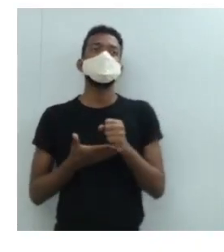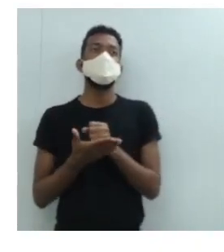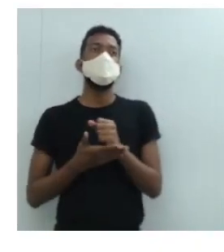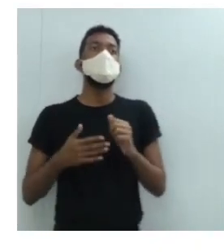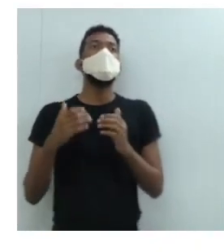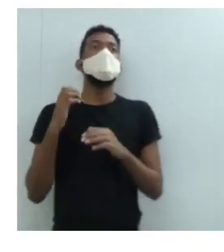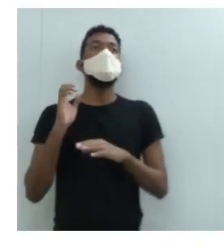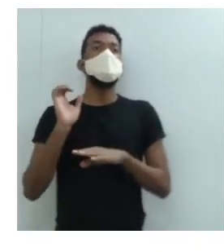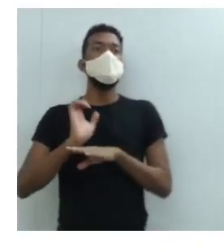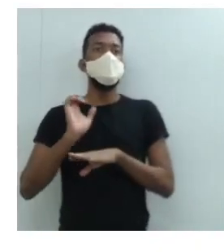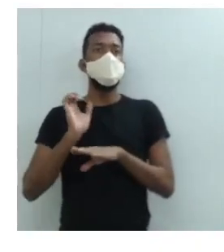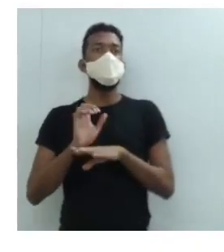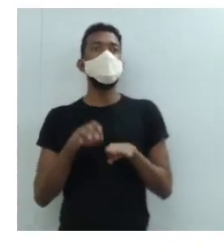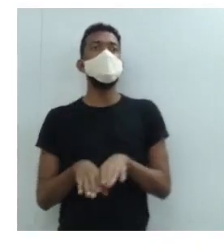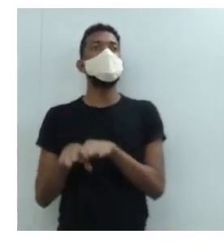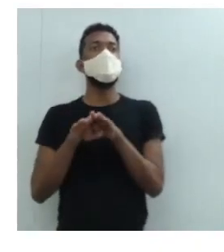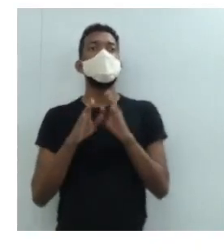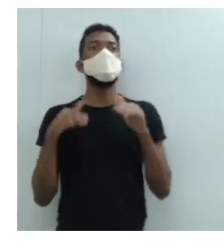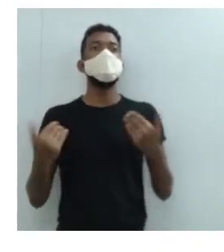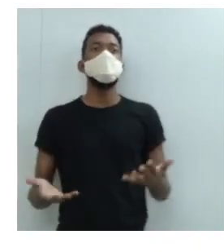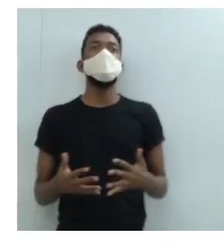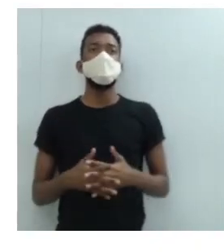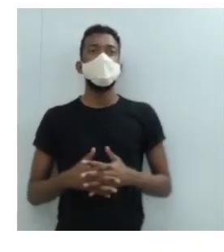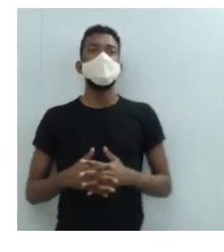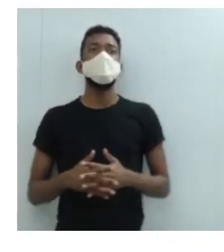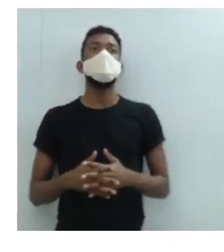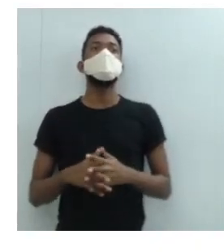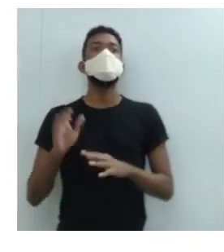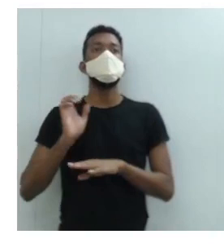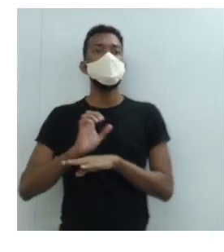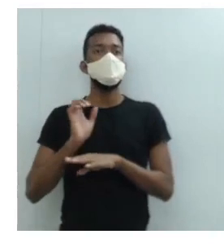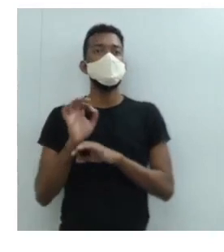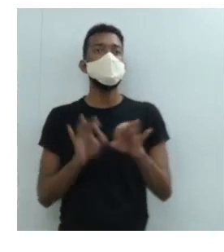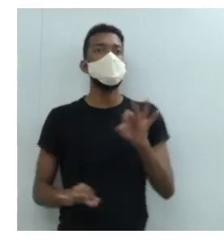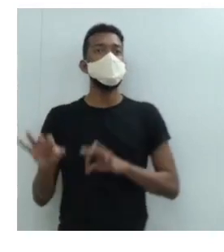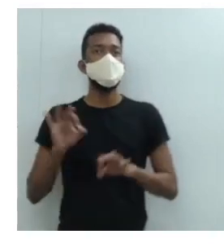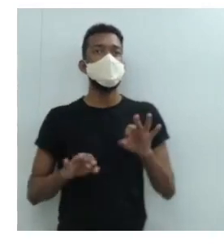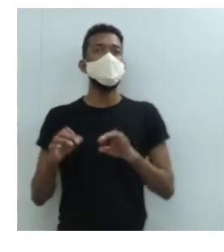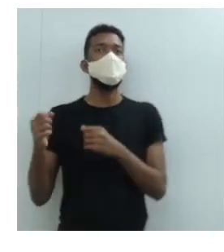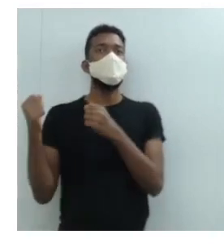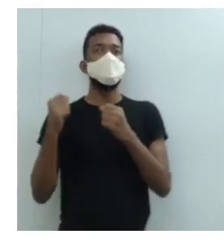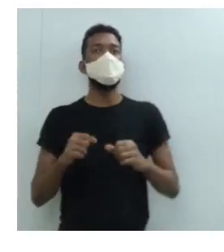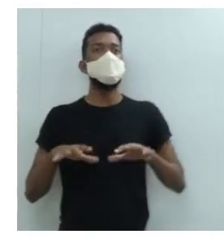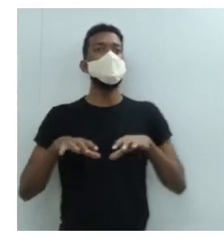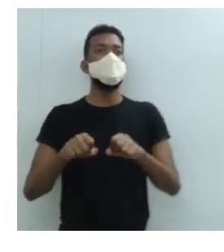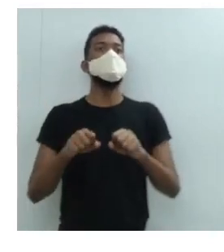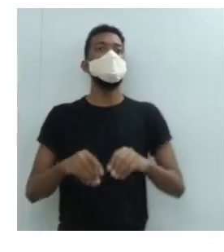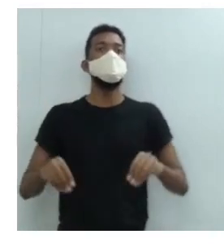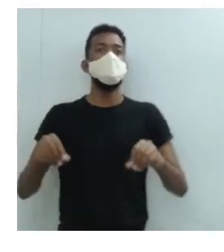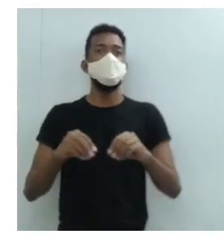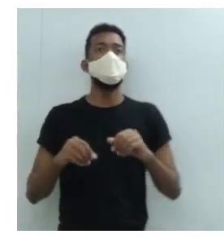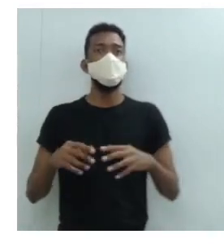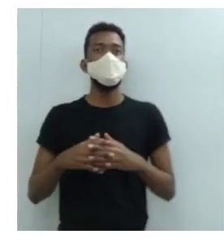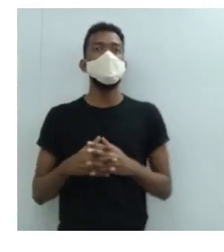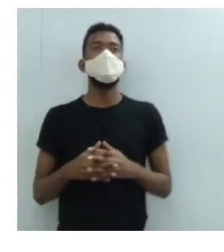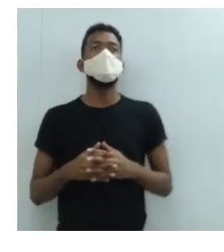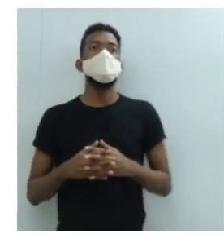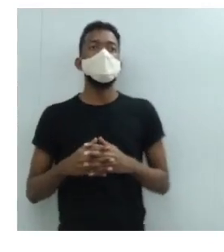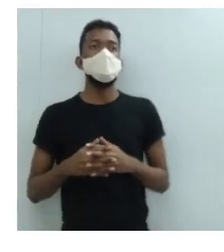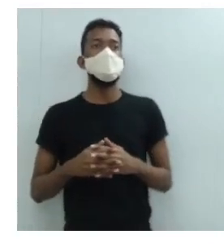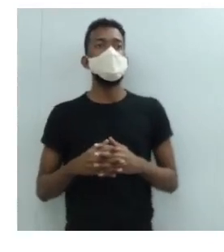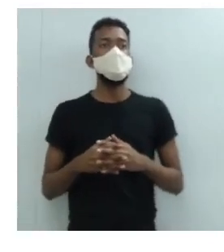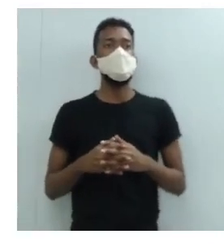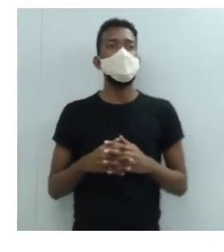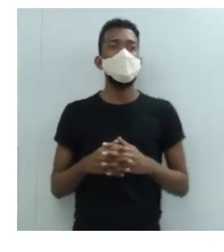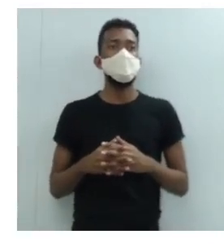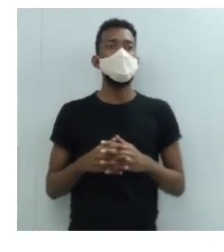moderno. Né? Então, o Estado político, o poder de um território, novamente eu digo, responsável